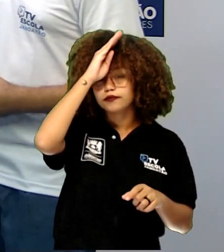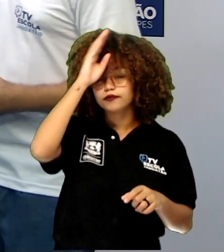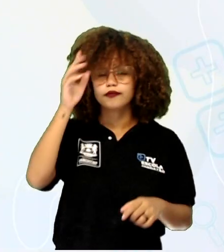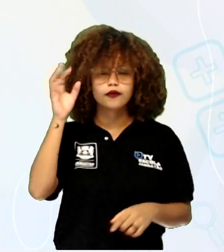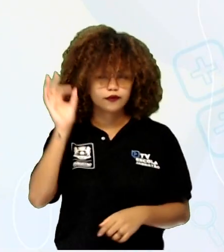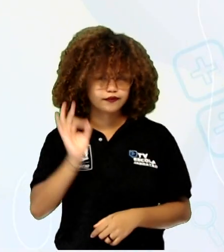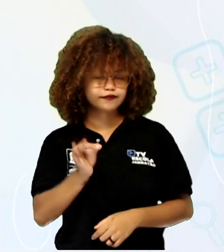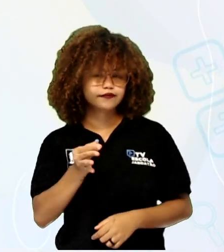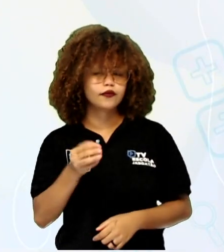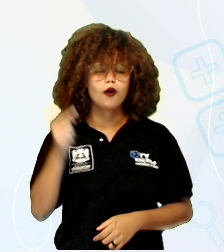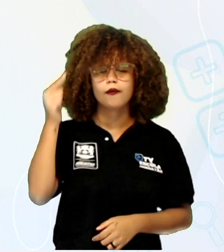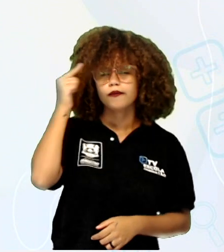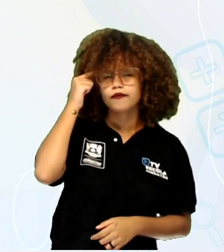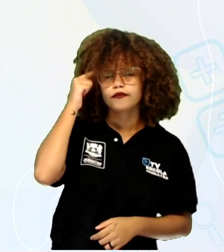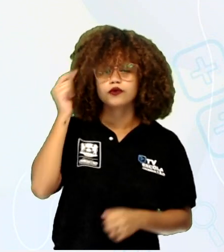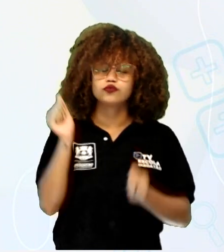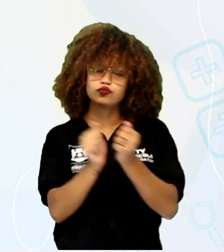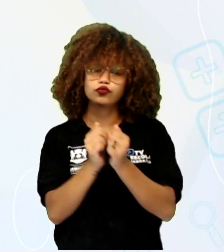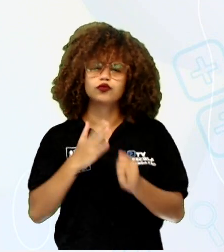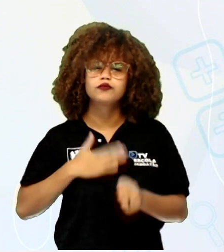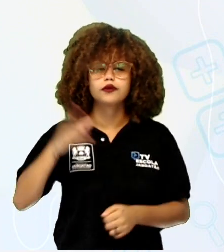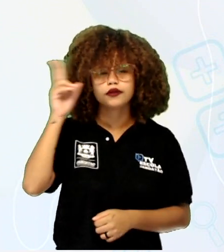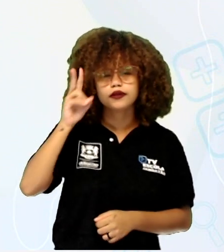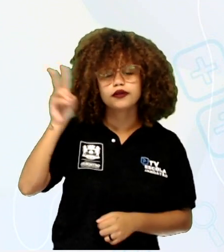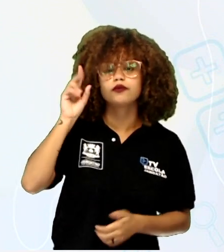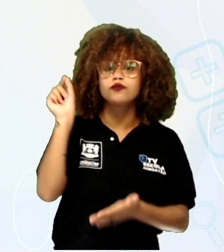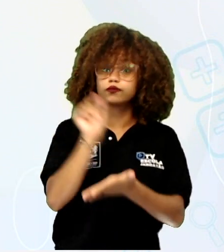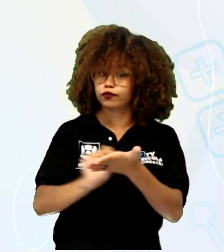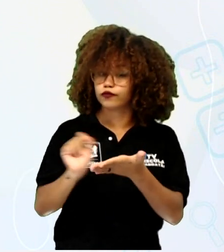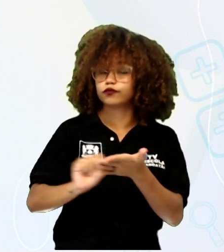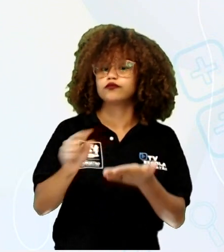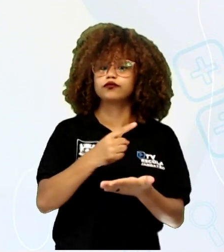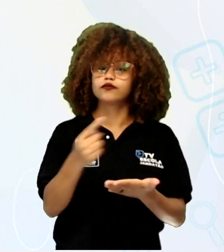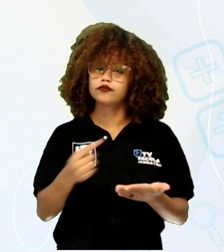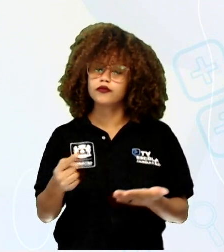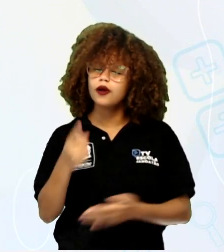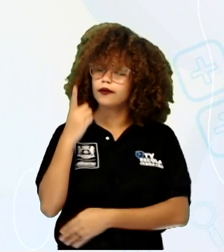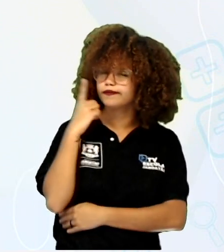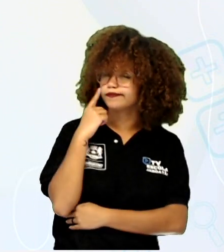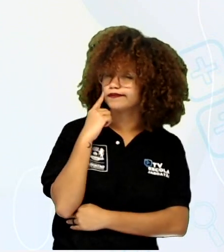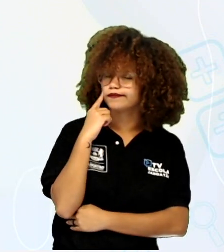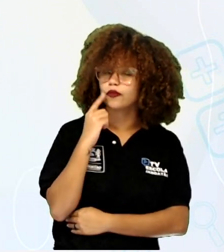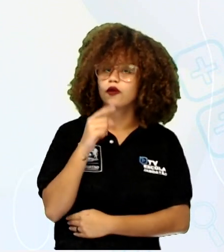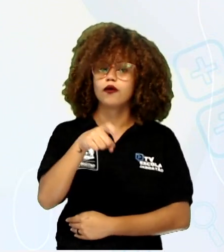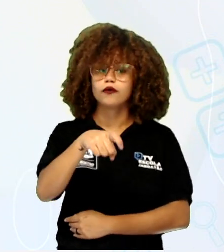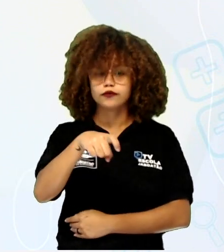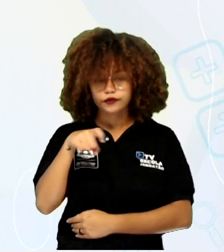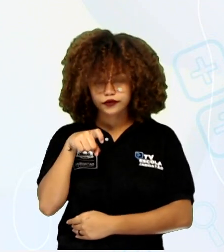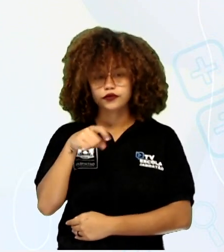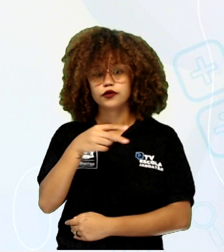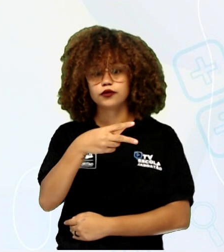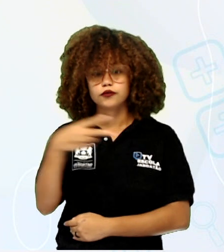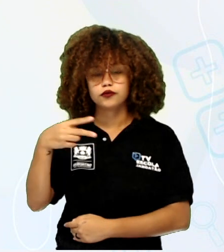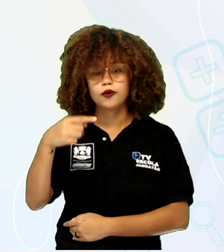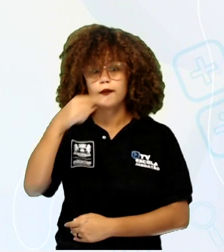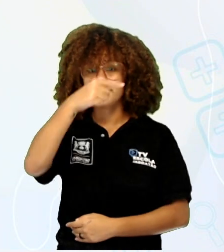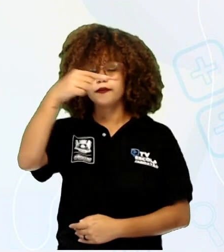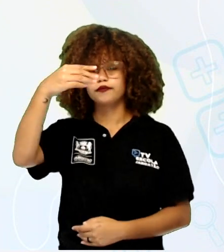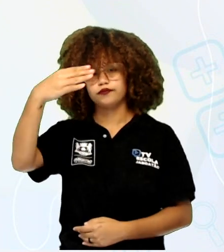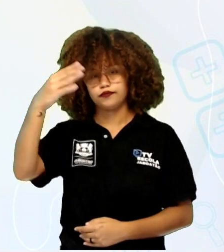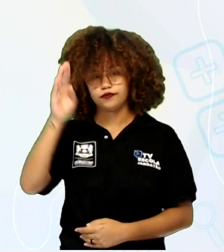pense aí comigo relembre anote no caderno Observe x =